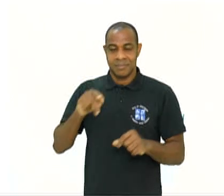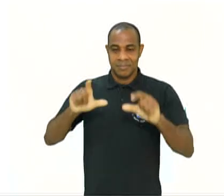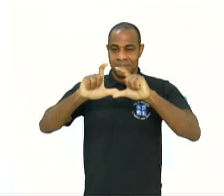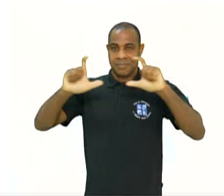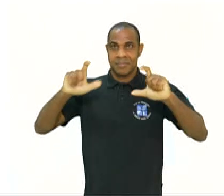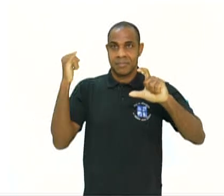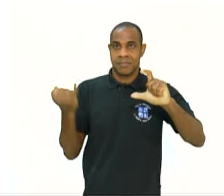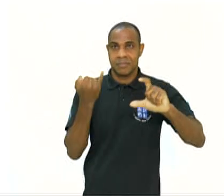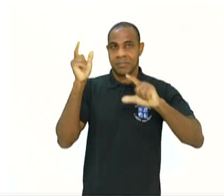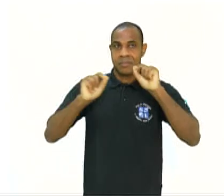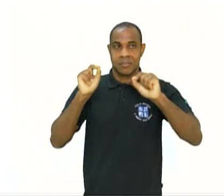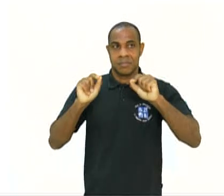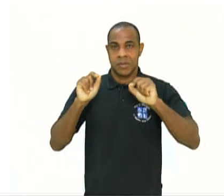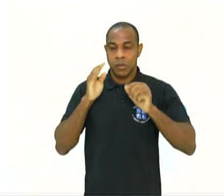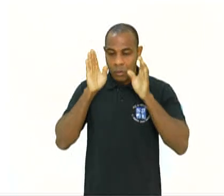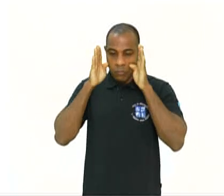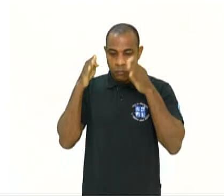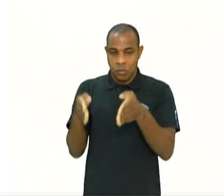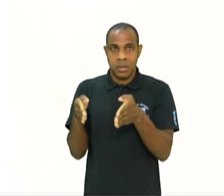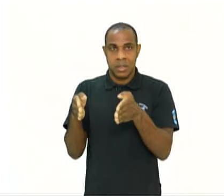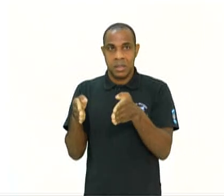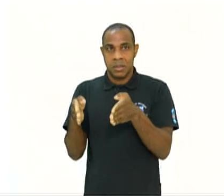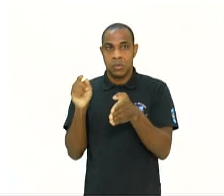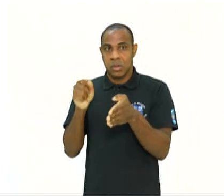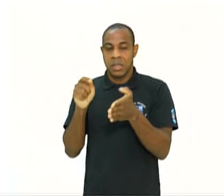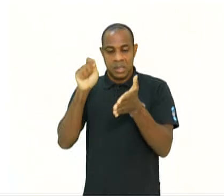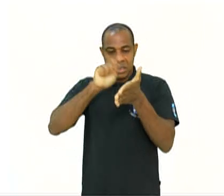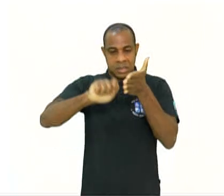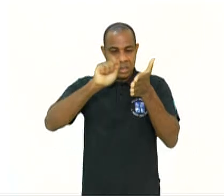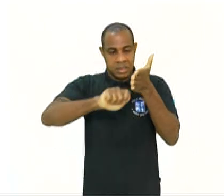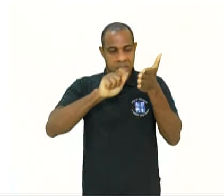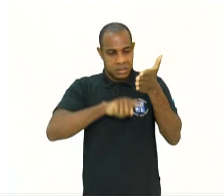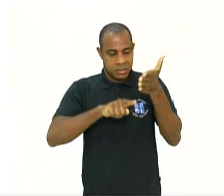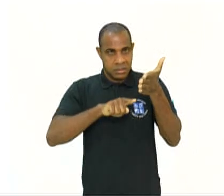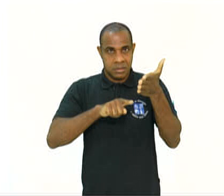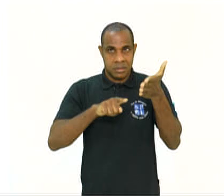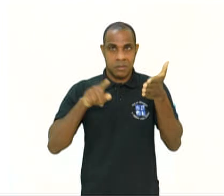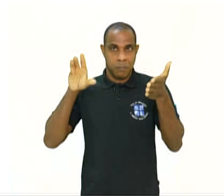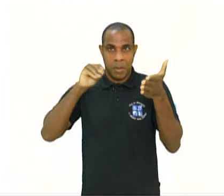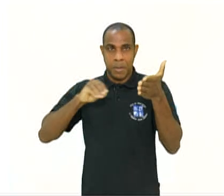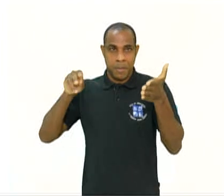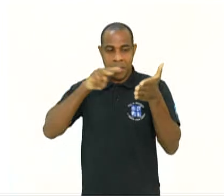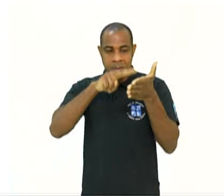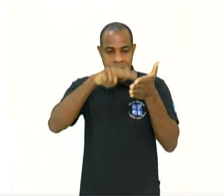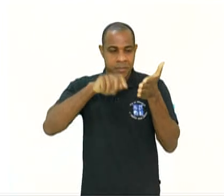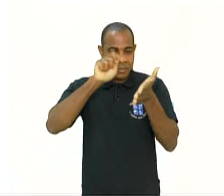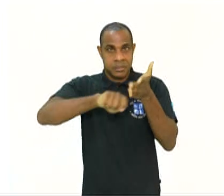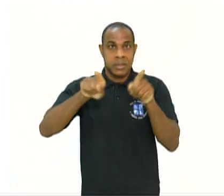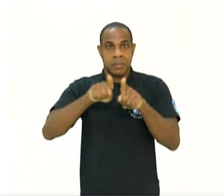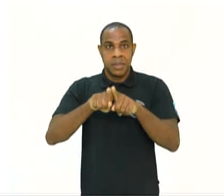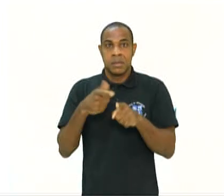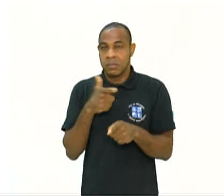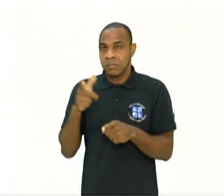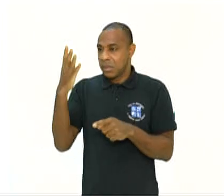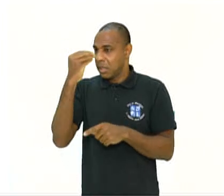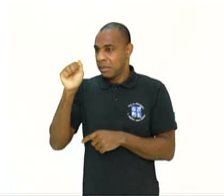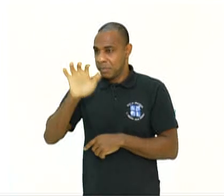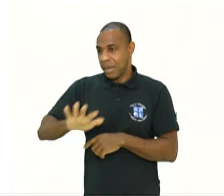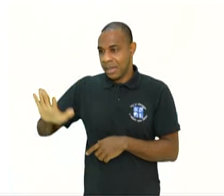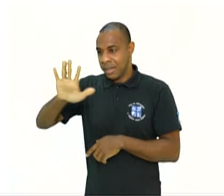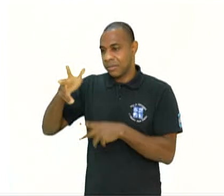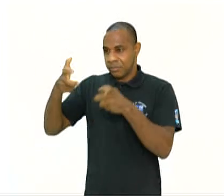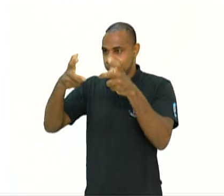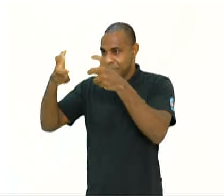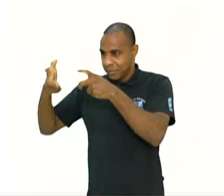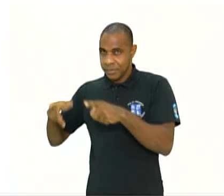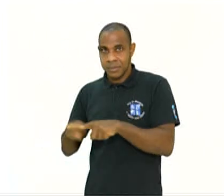sempre muito importante você não só focar no que está escrito, ou seja, na parte verbal, mas também na não verbal. Então você interpreta, nós